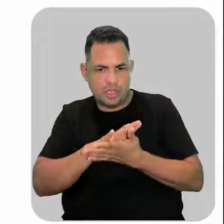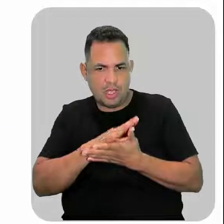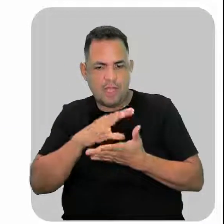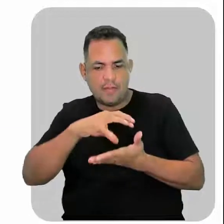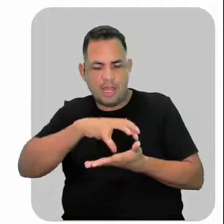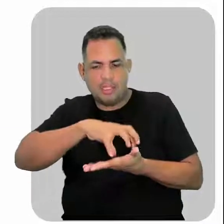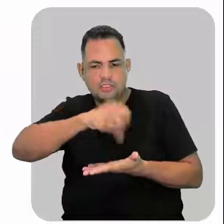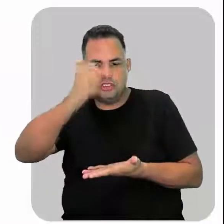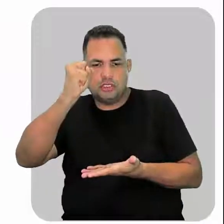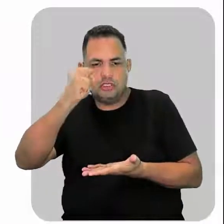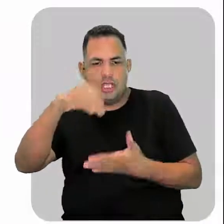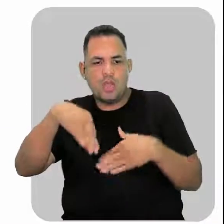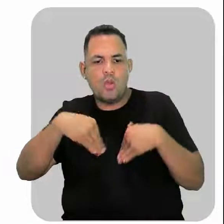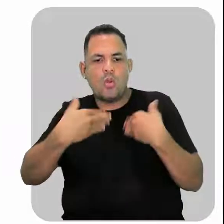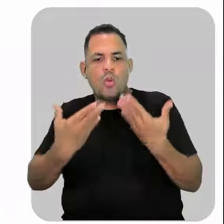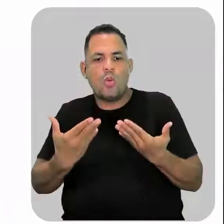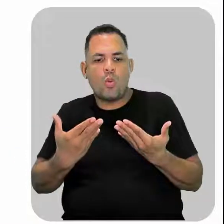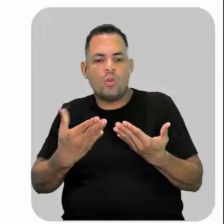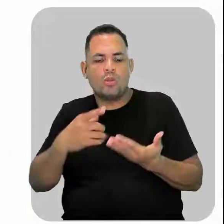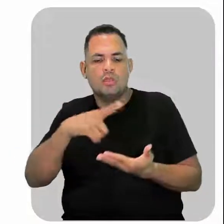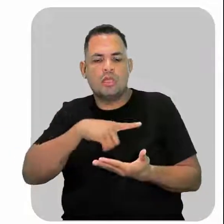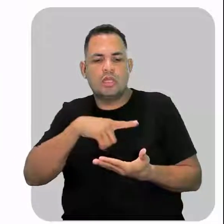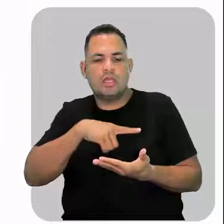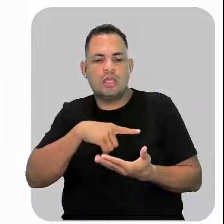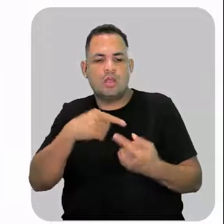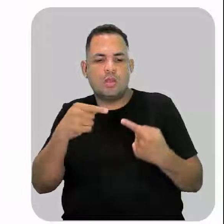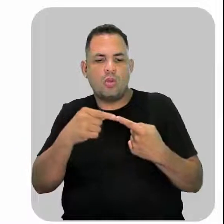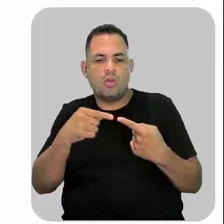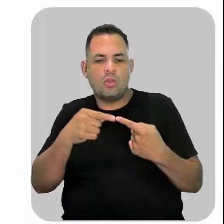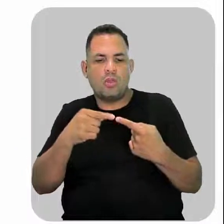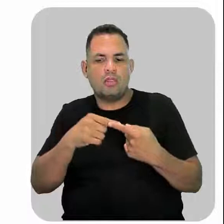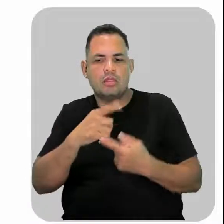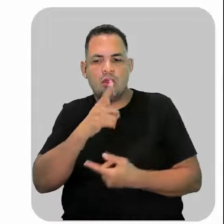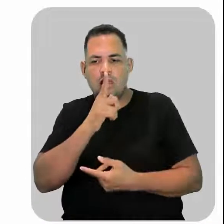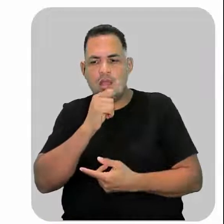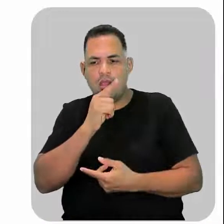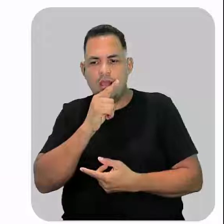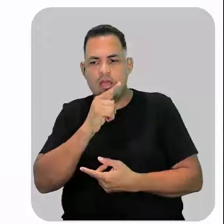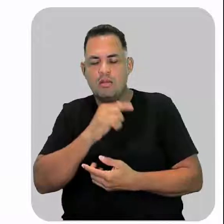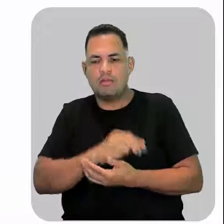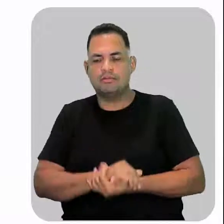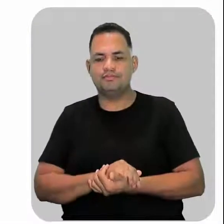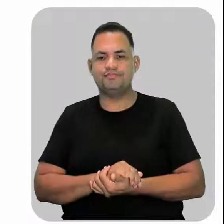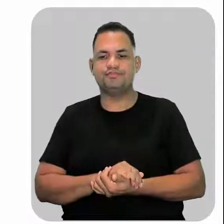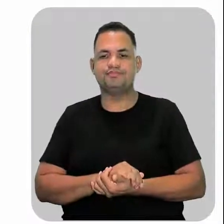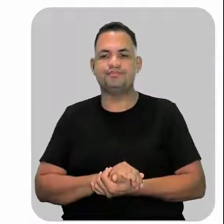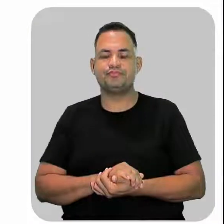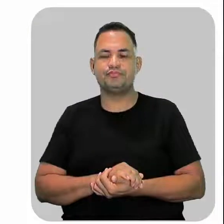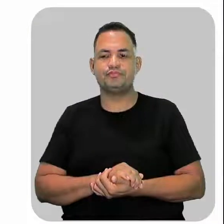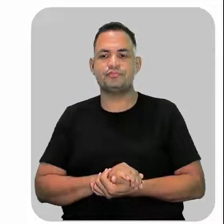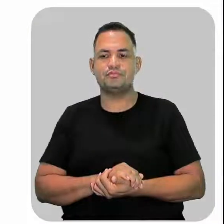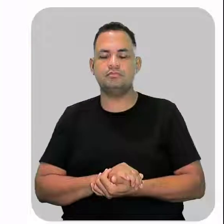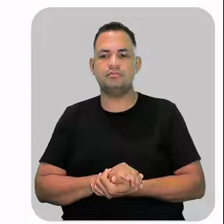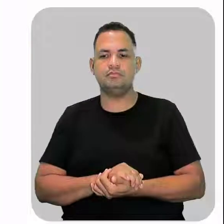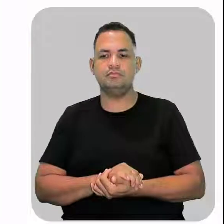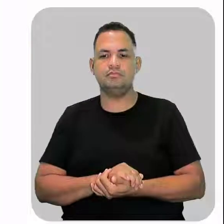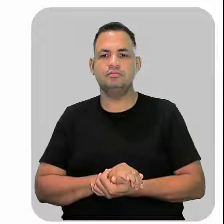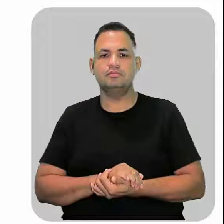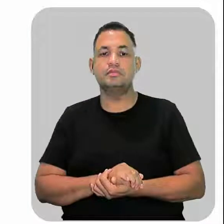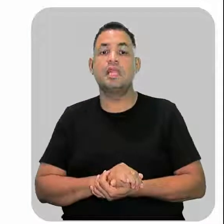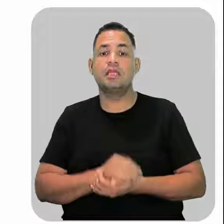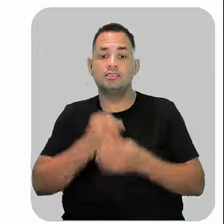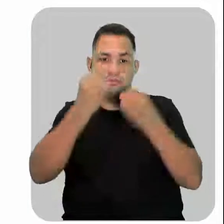quando o contato com a água. O que a gente tem de informação no enunciado?